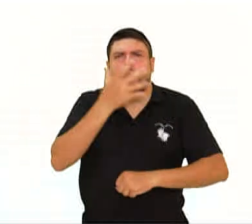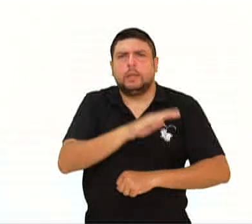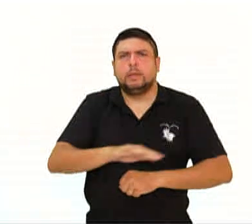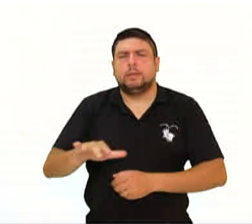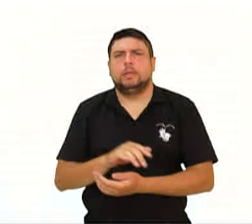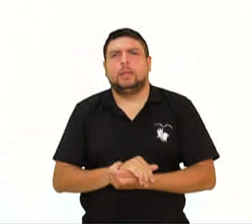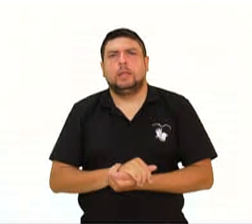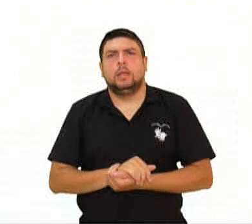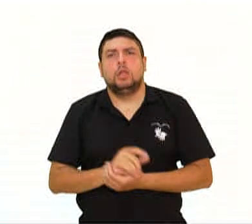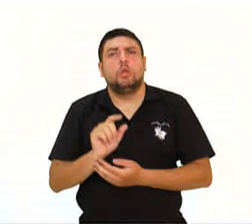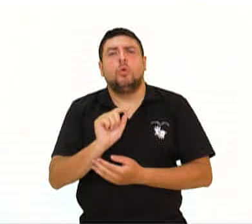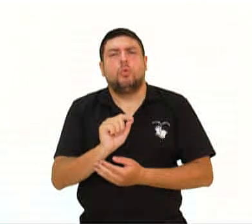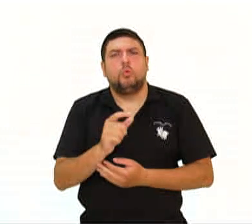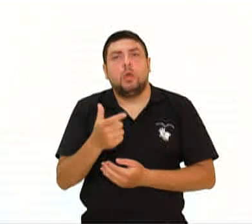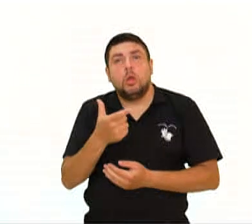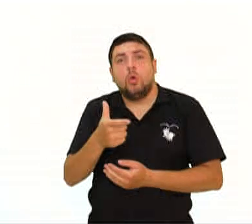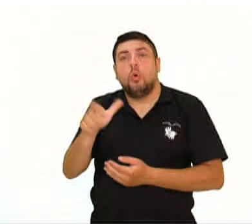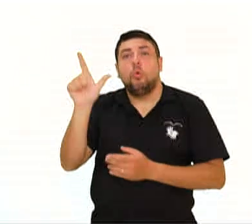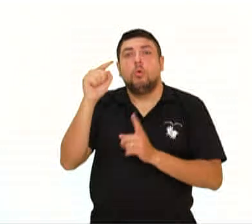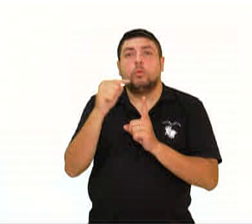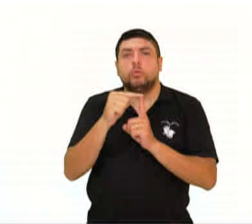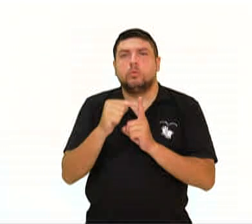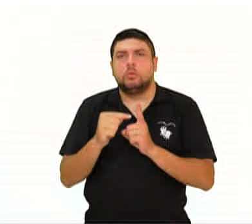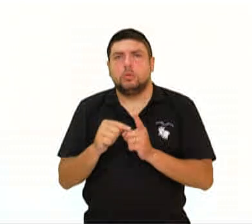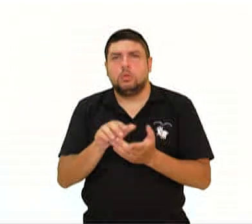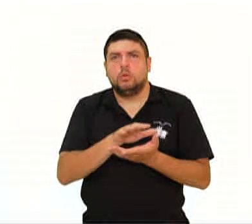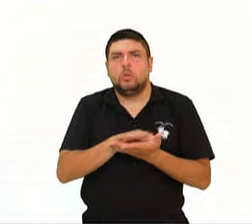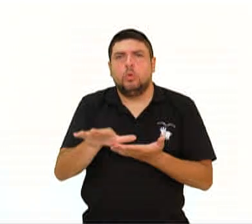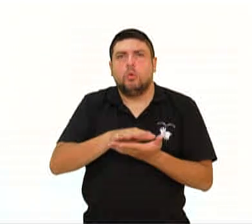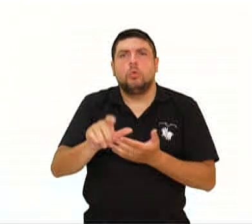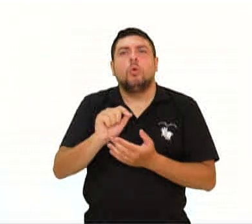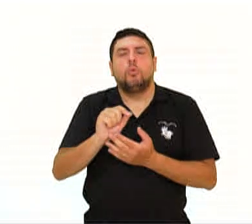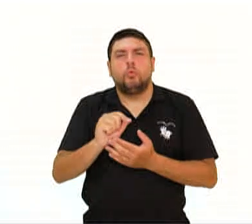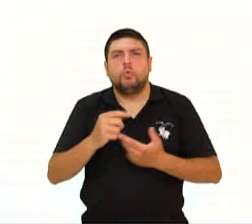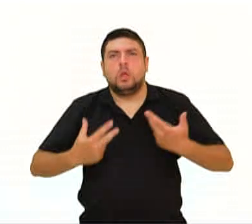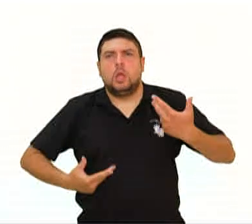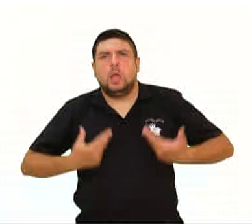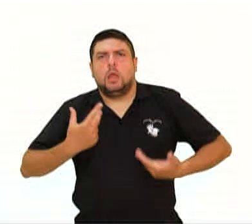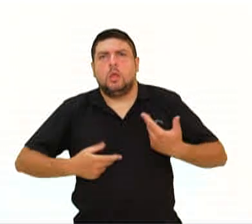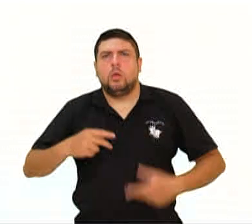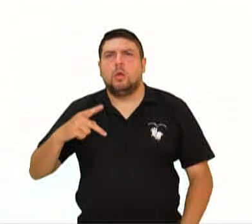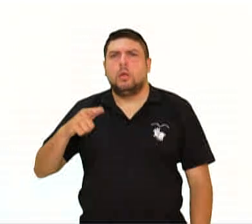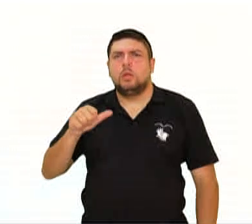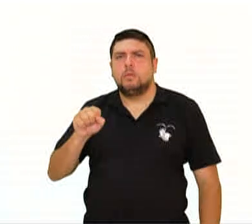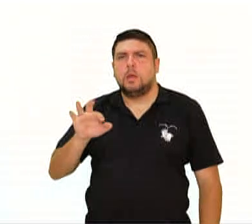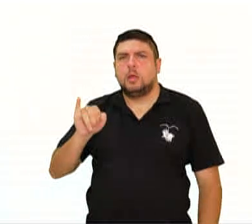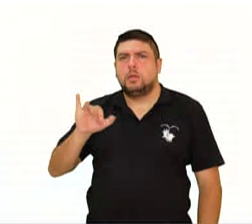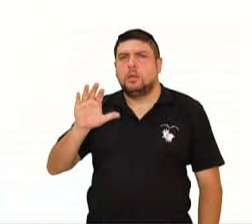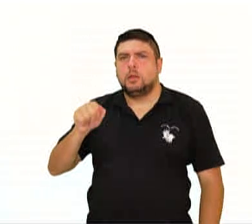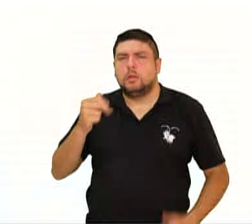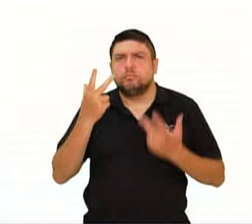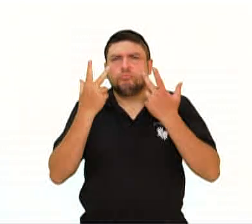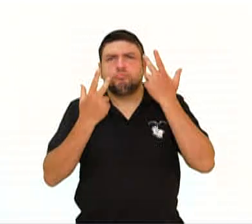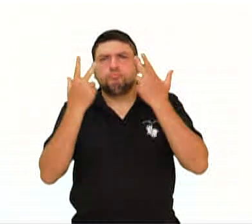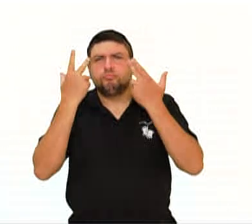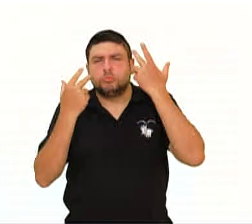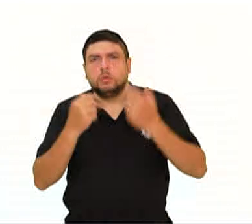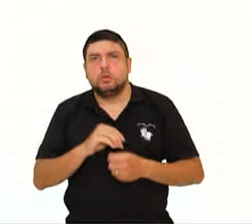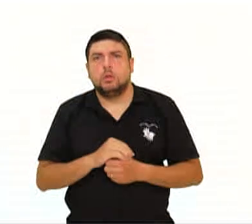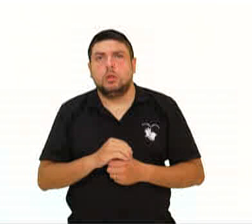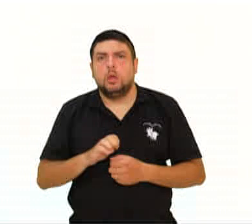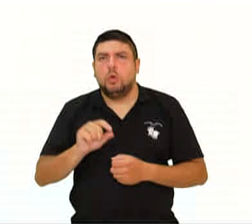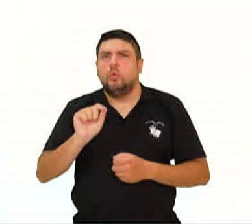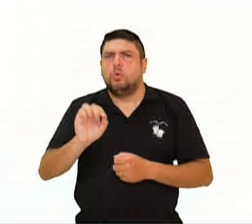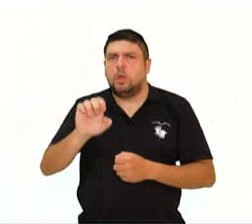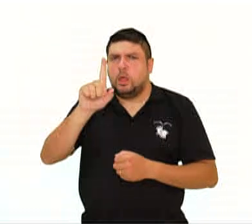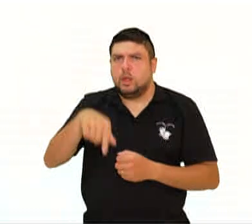acarretou outro tipo de consumo, que são as cirurgias plásticas. Quer dizer, esse tipo de consumo trata de